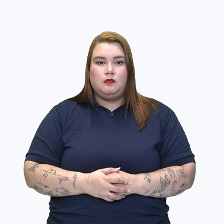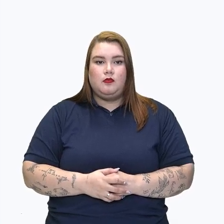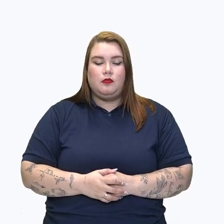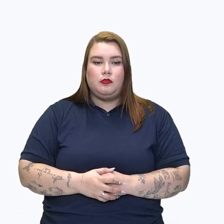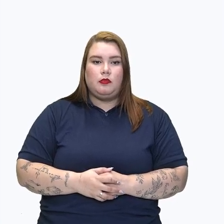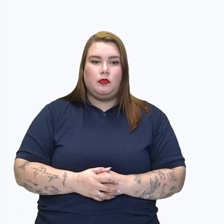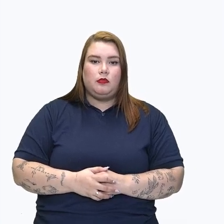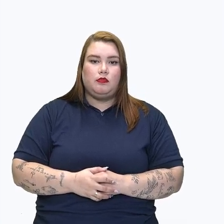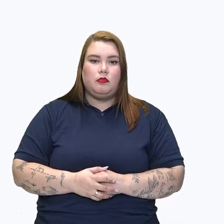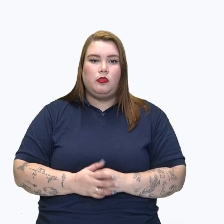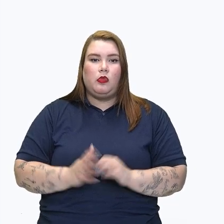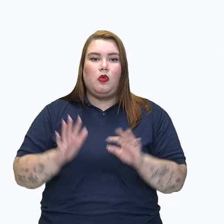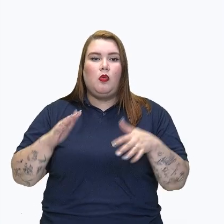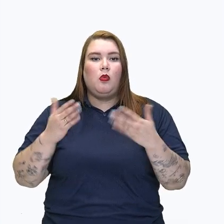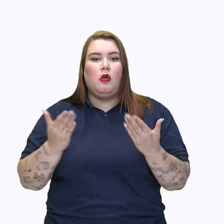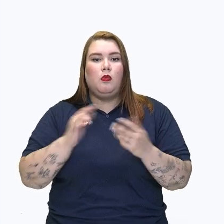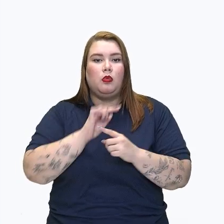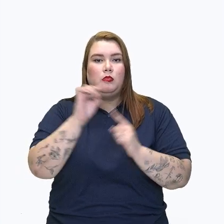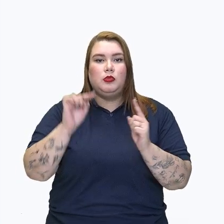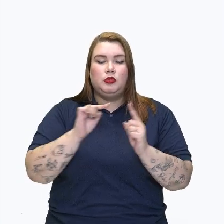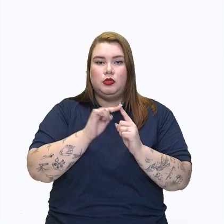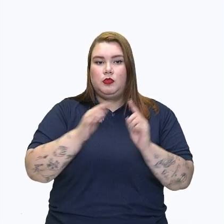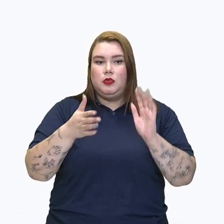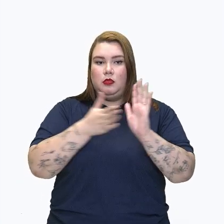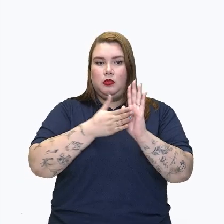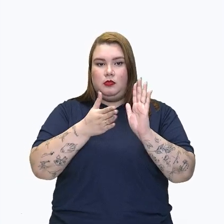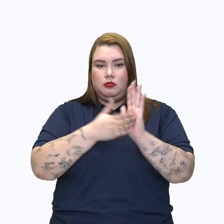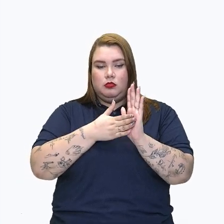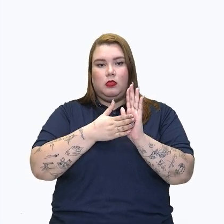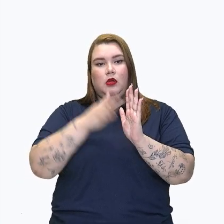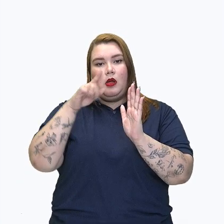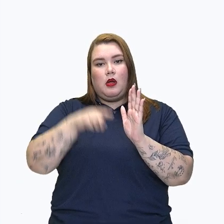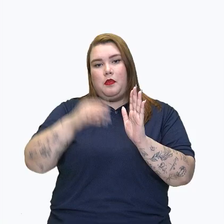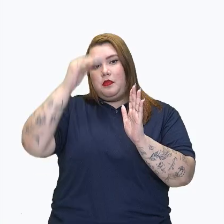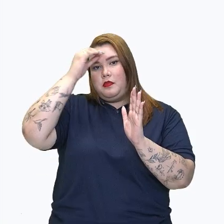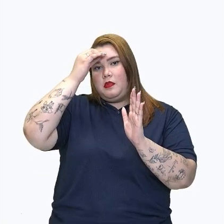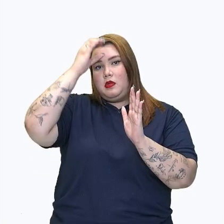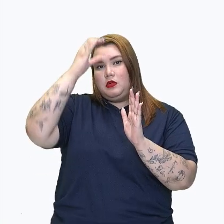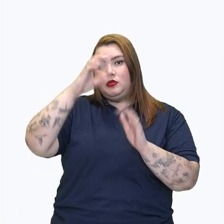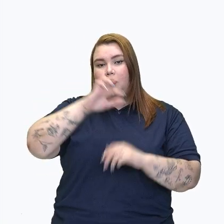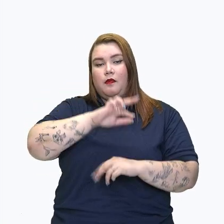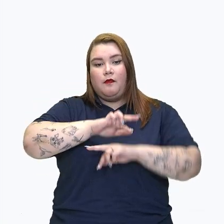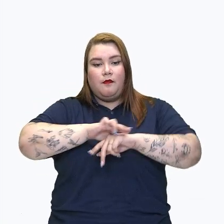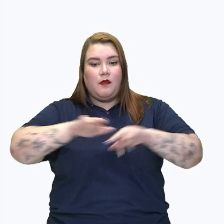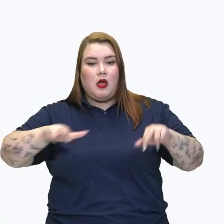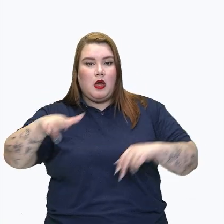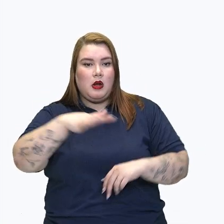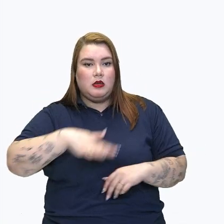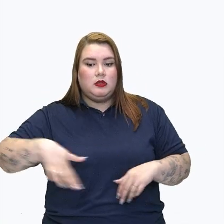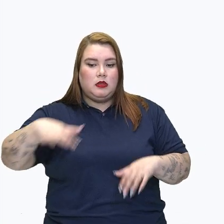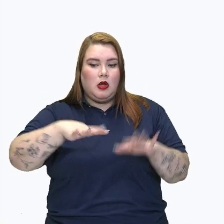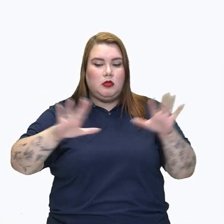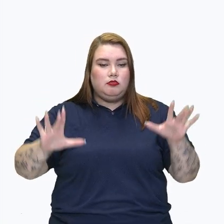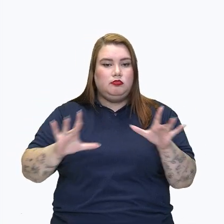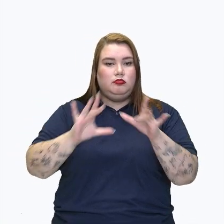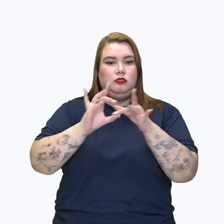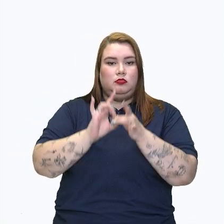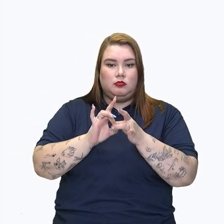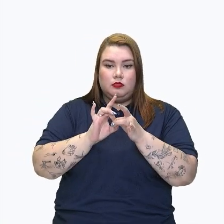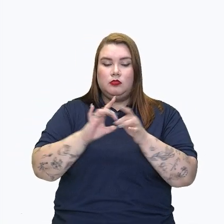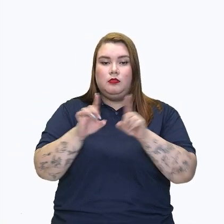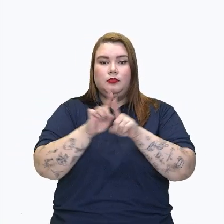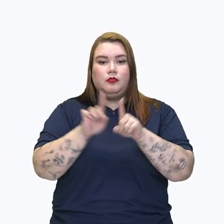gente busca com essa proposta, professora Ellen? A gente busca integrar saberes de diferentes áreas do conhecimento,